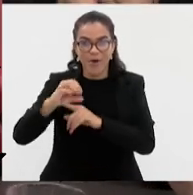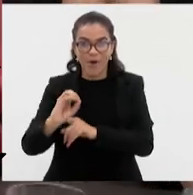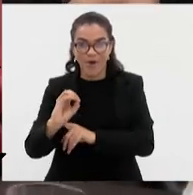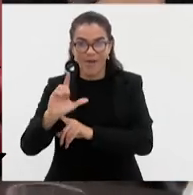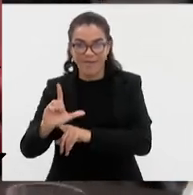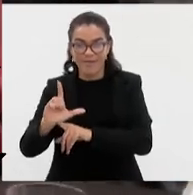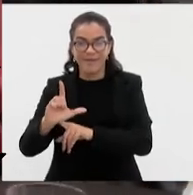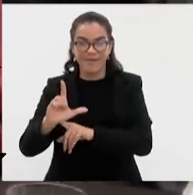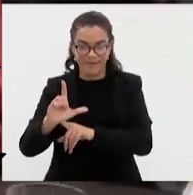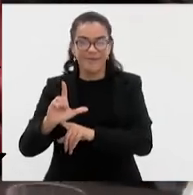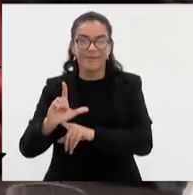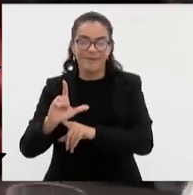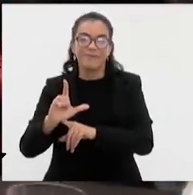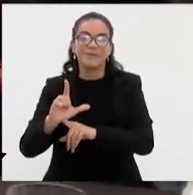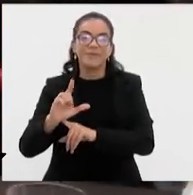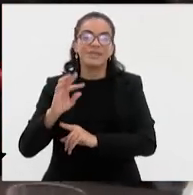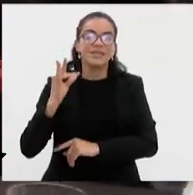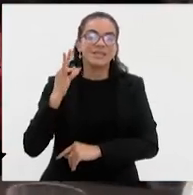5 nmol, né,